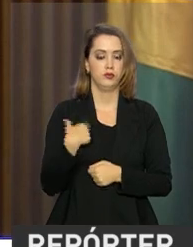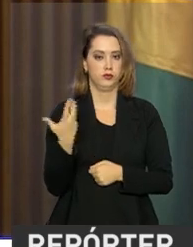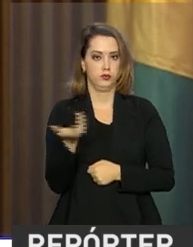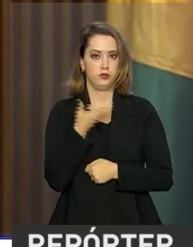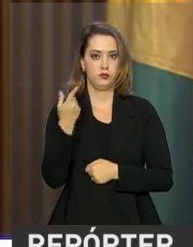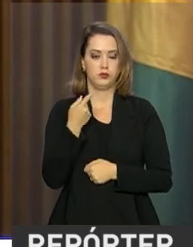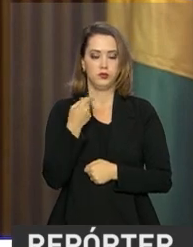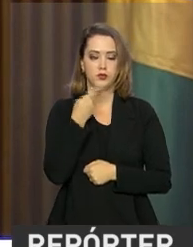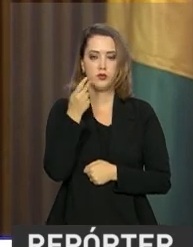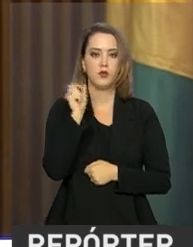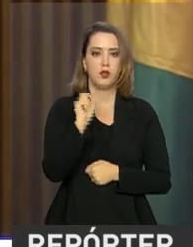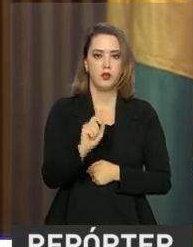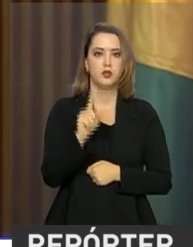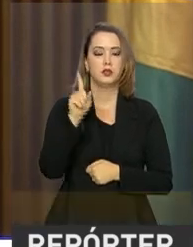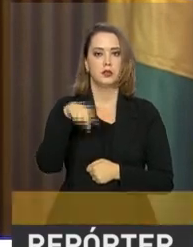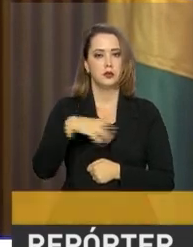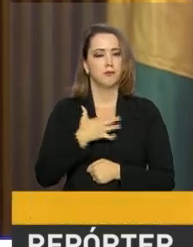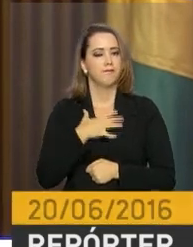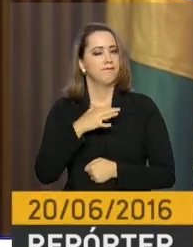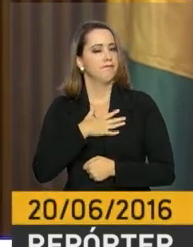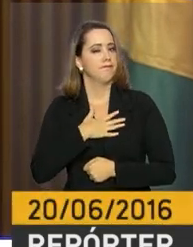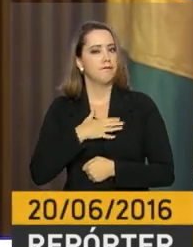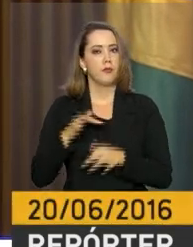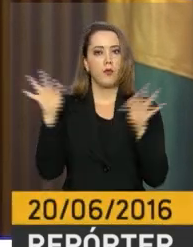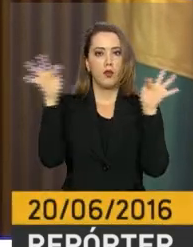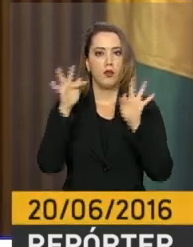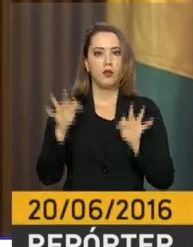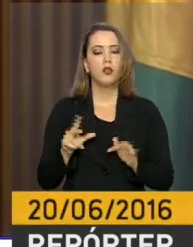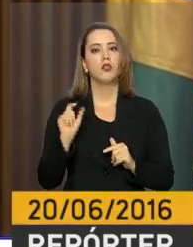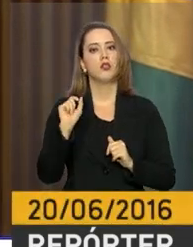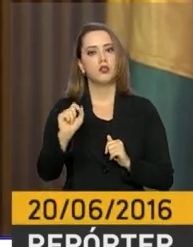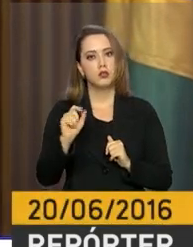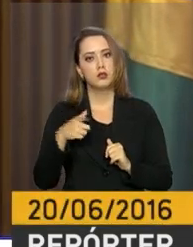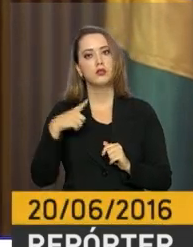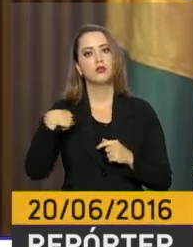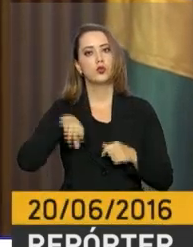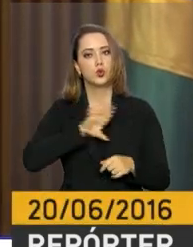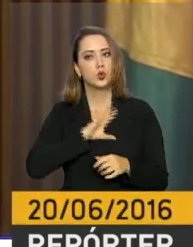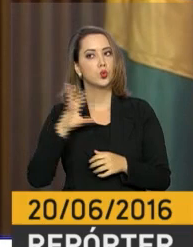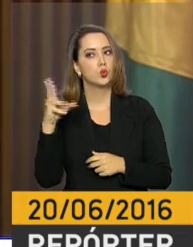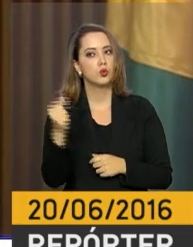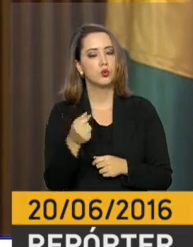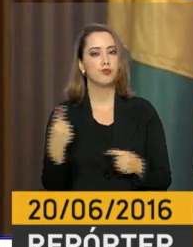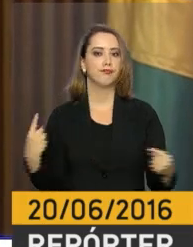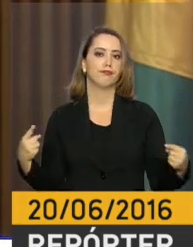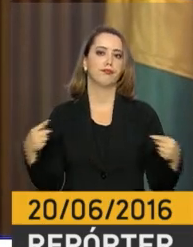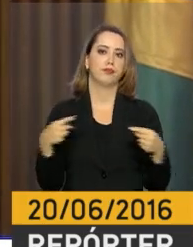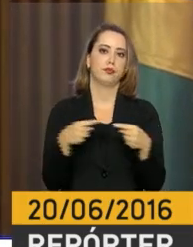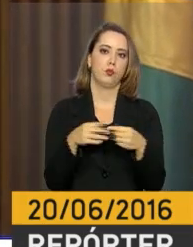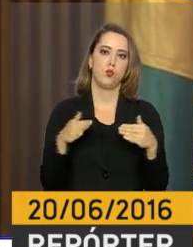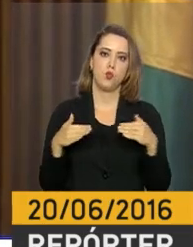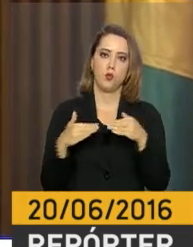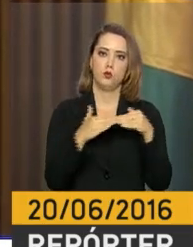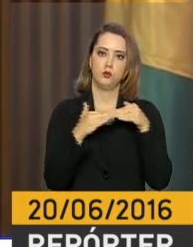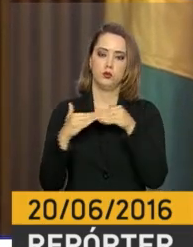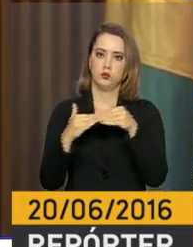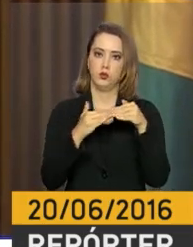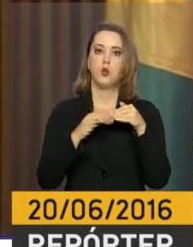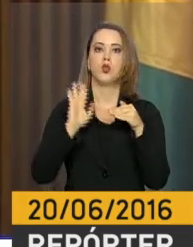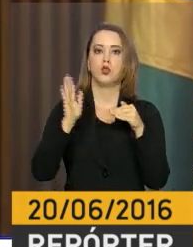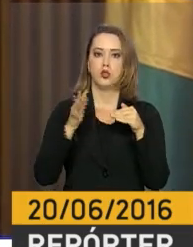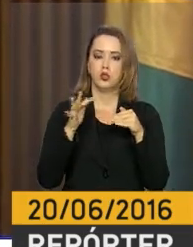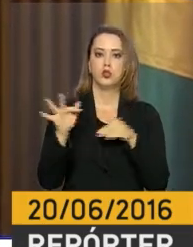registrar que é com grande satisfação Que Nós todos podemos chegar a este acordo num conserto